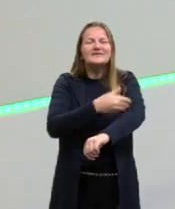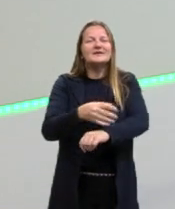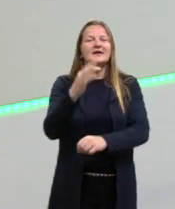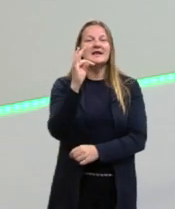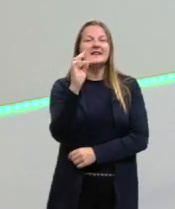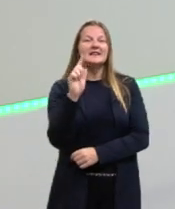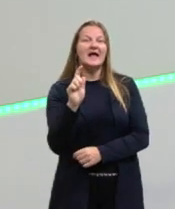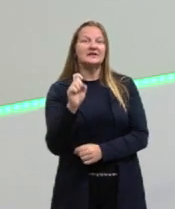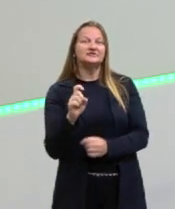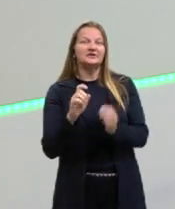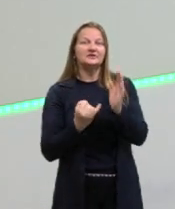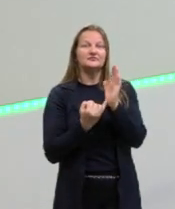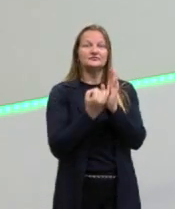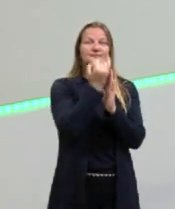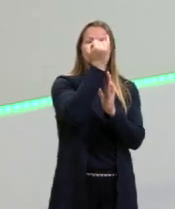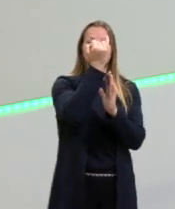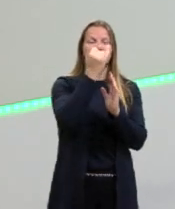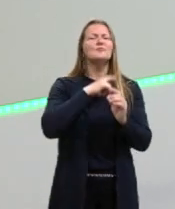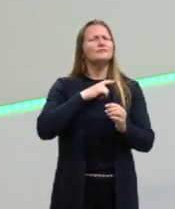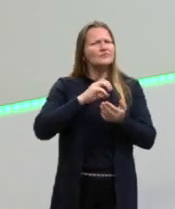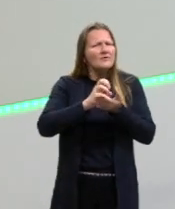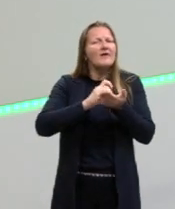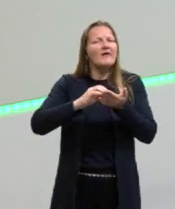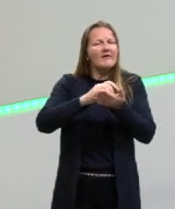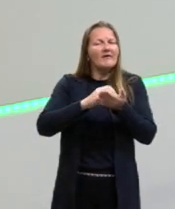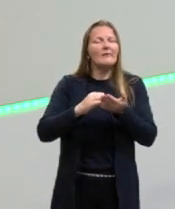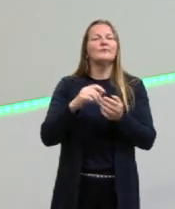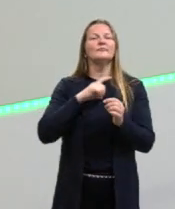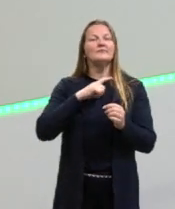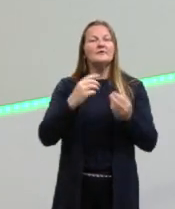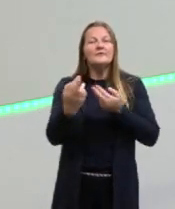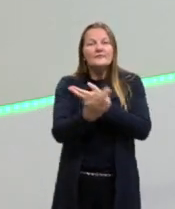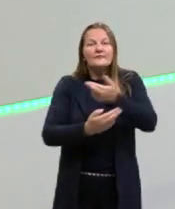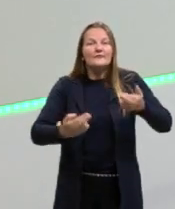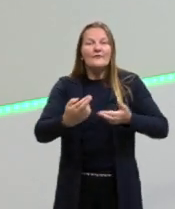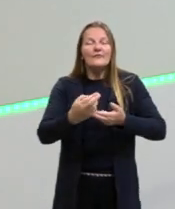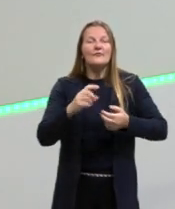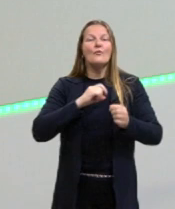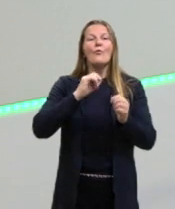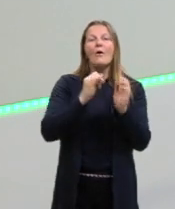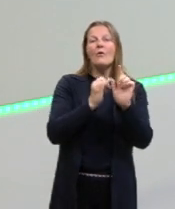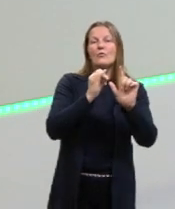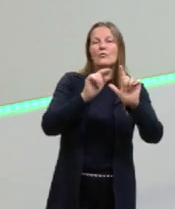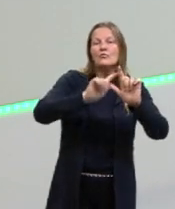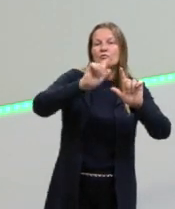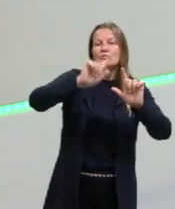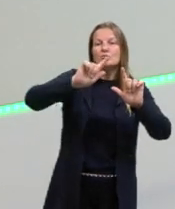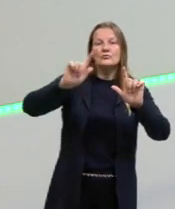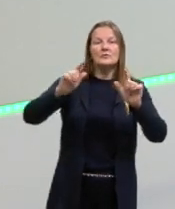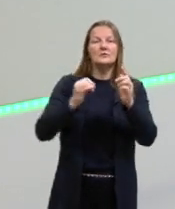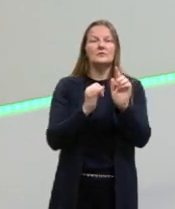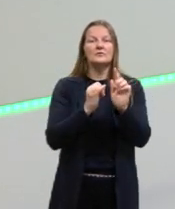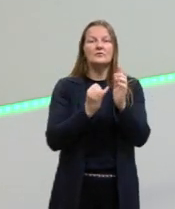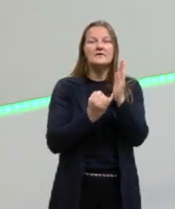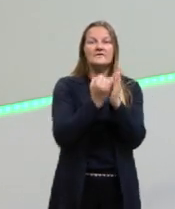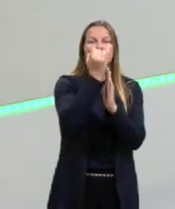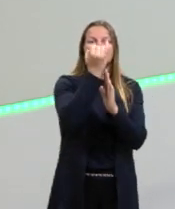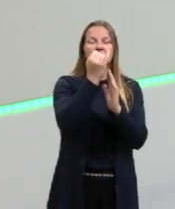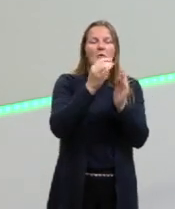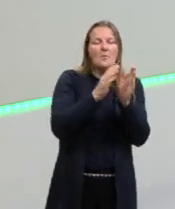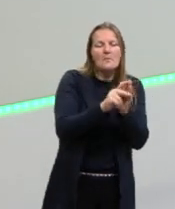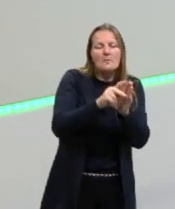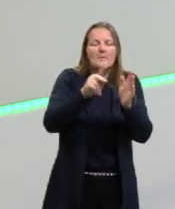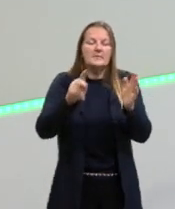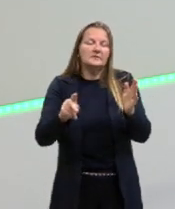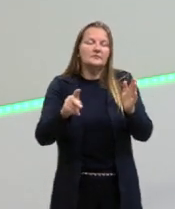de inflação é um cálculo então que envolve a média né de determinados valores períodos